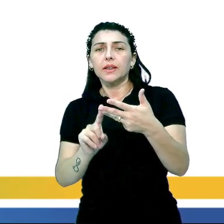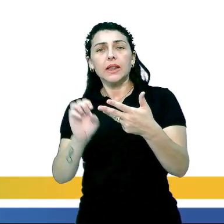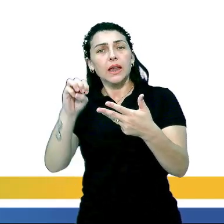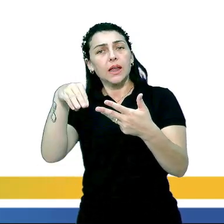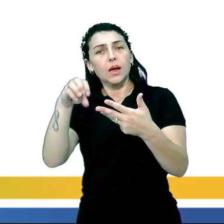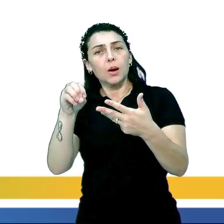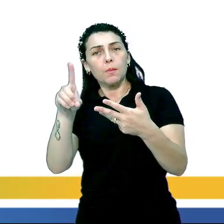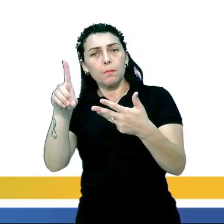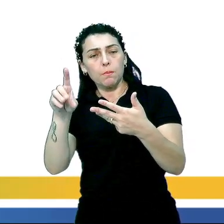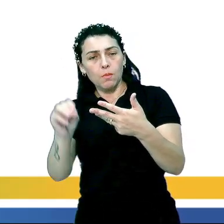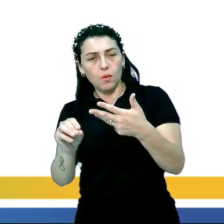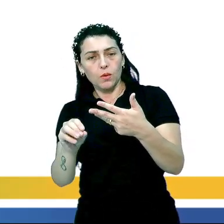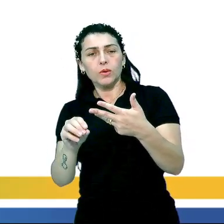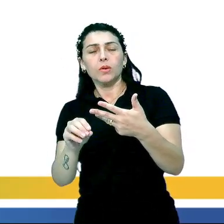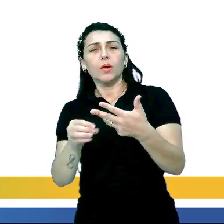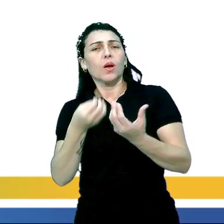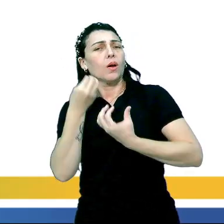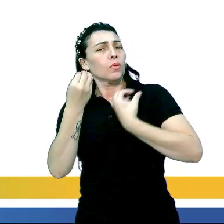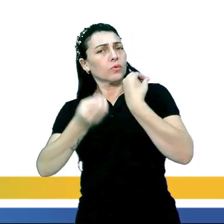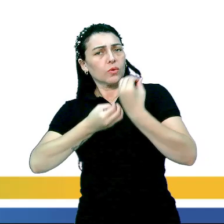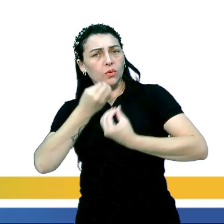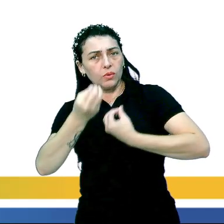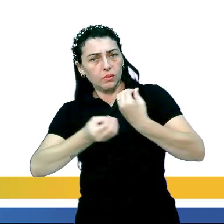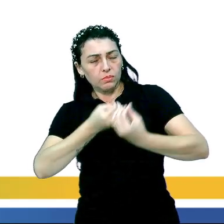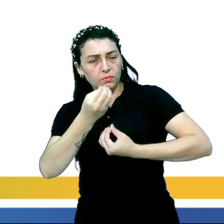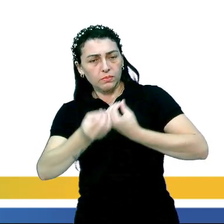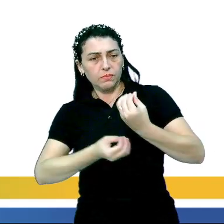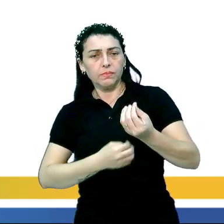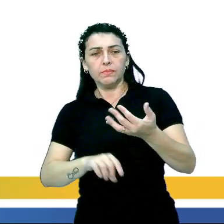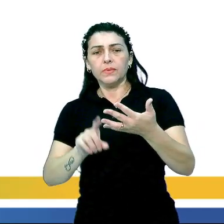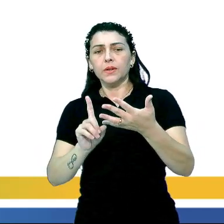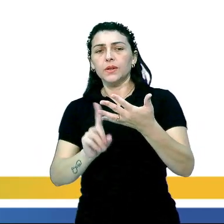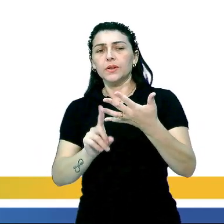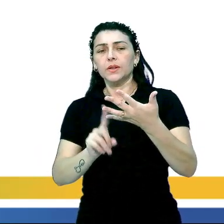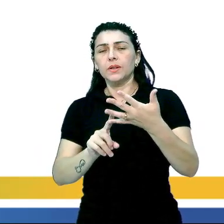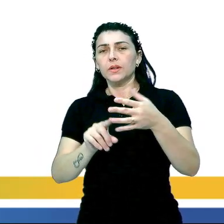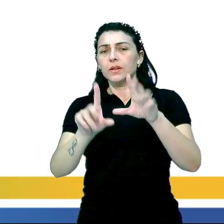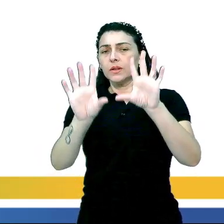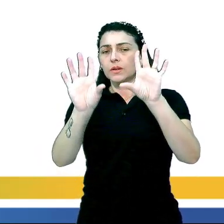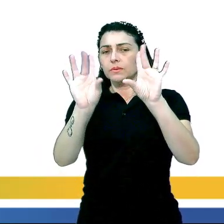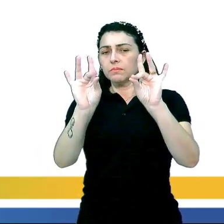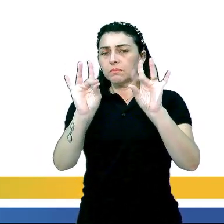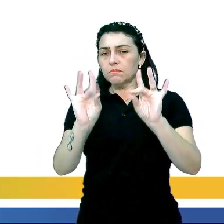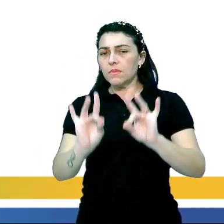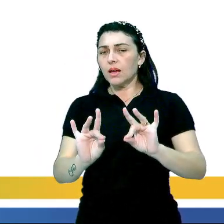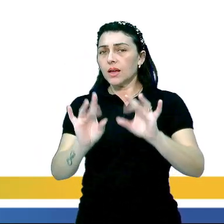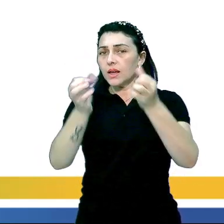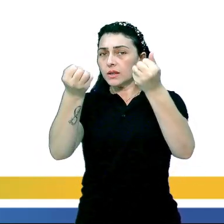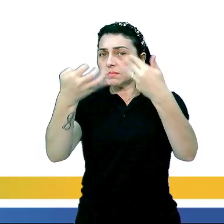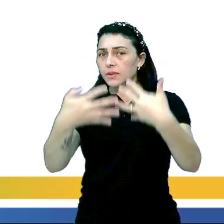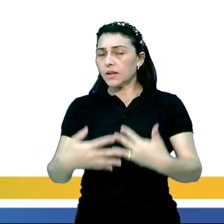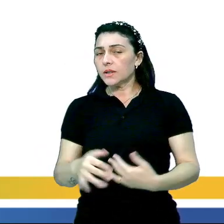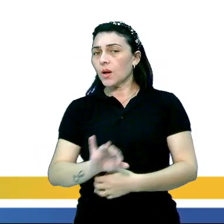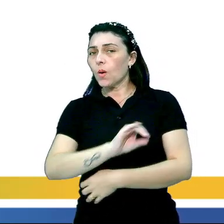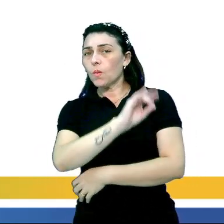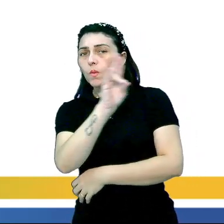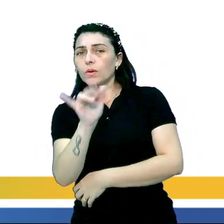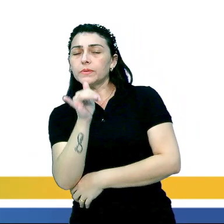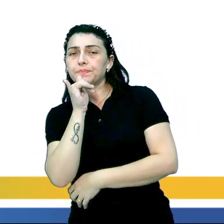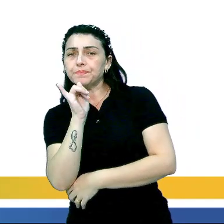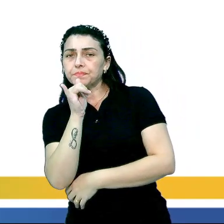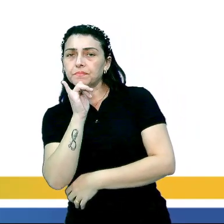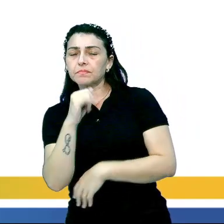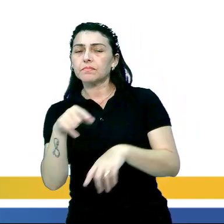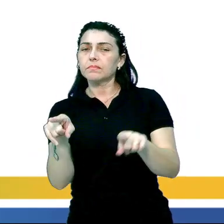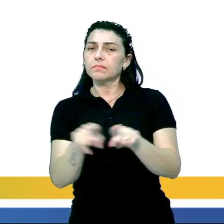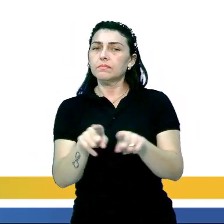atitude precisa ser tomada. O modo, como ela vai ser tomada, e o detalhamento. Lembrando que nós temos um